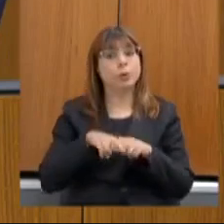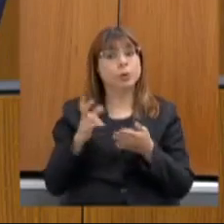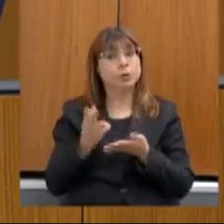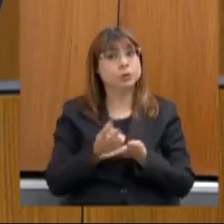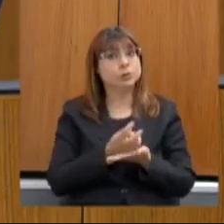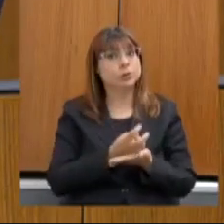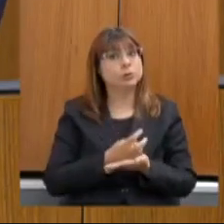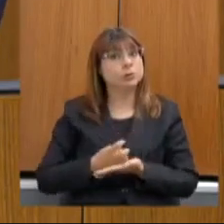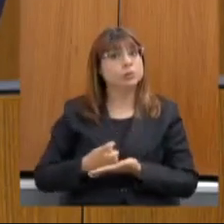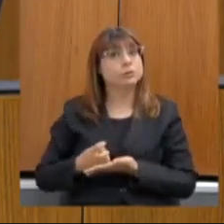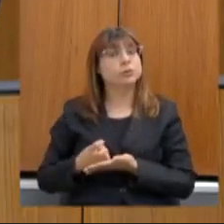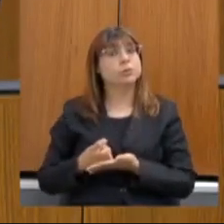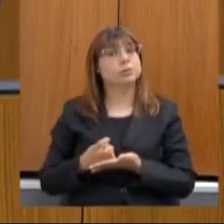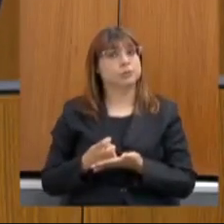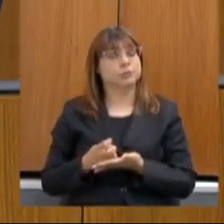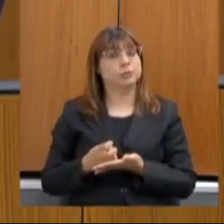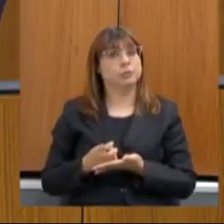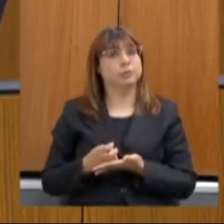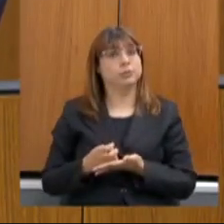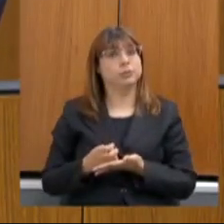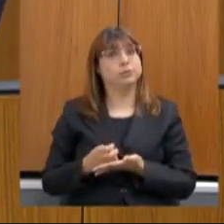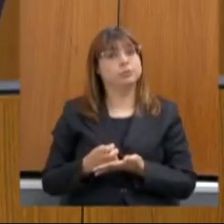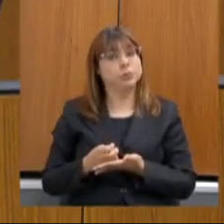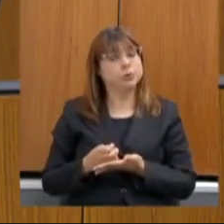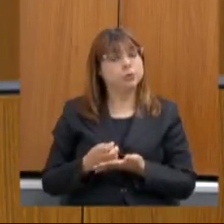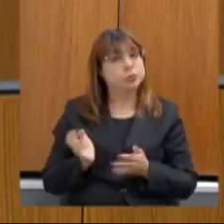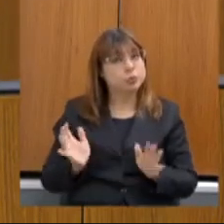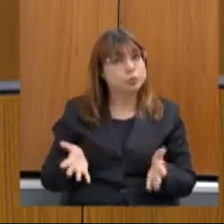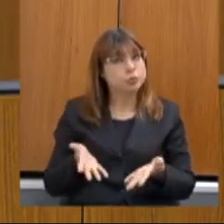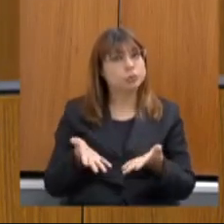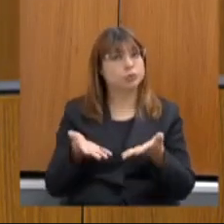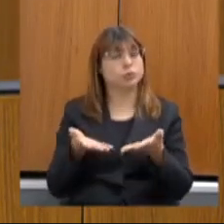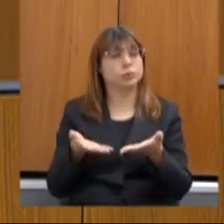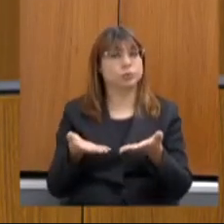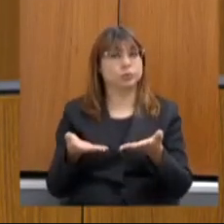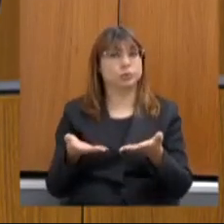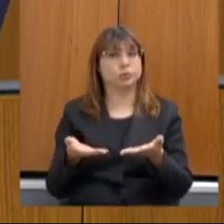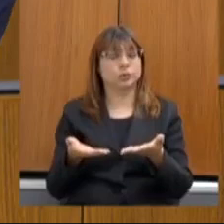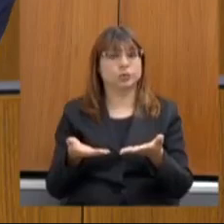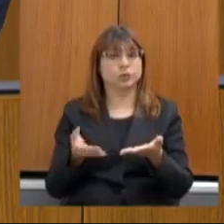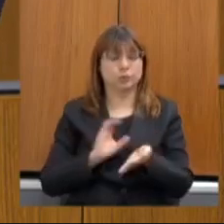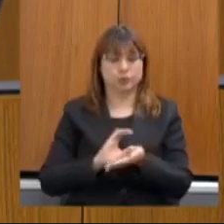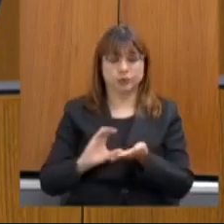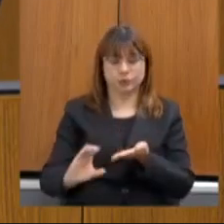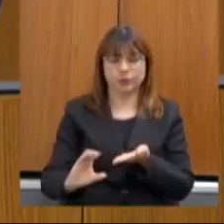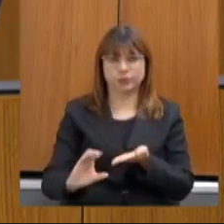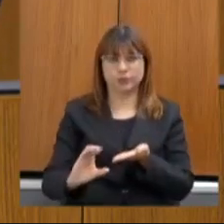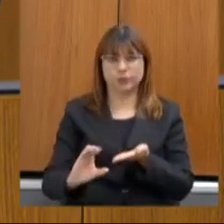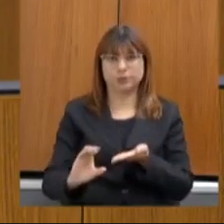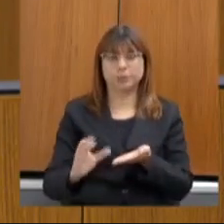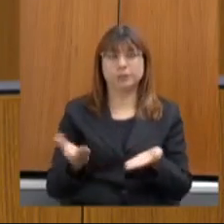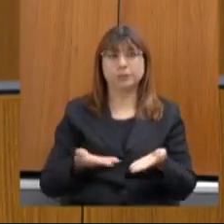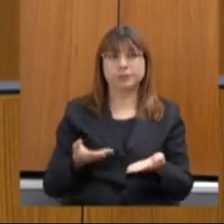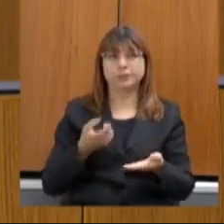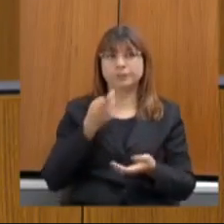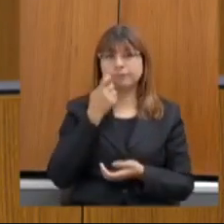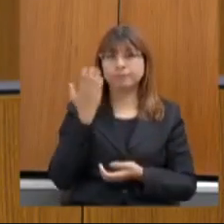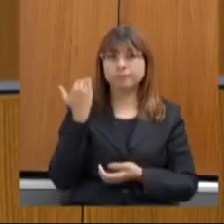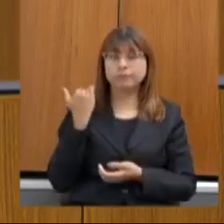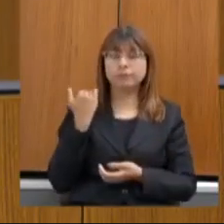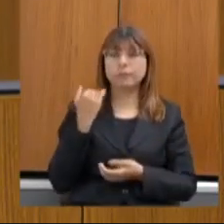que que geravam incentivo à esta ao a estes investimentos e uma decisão agora